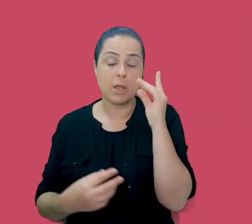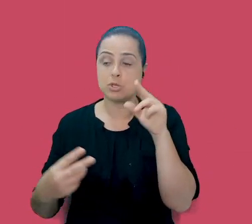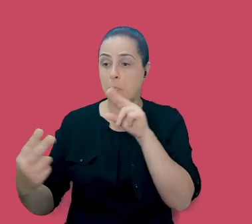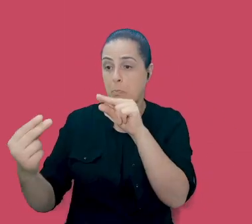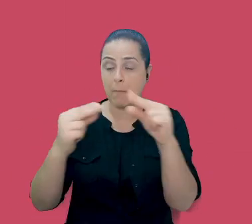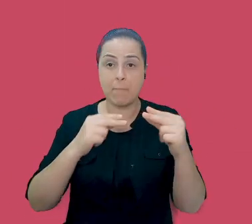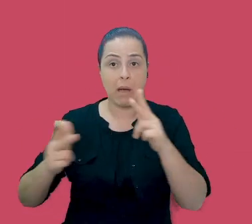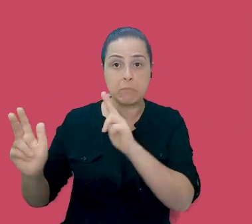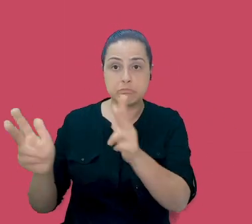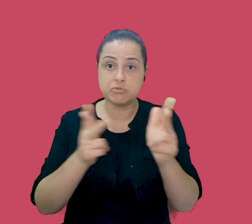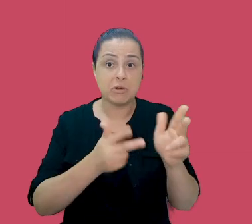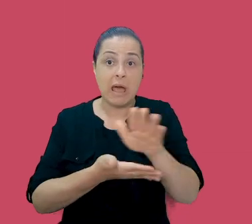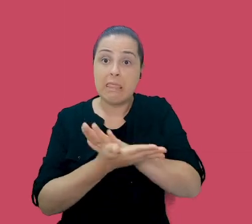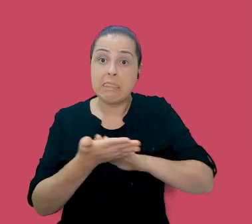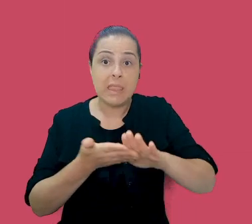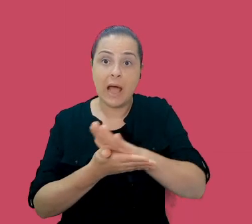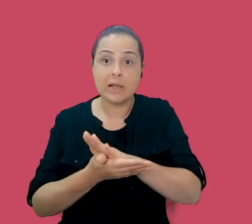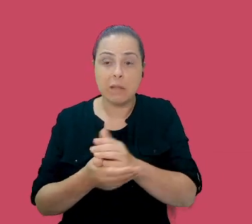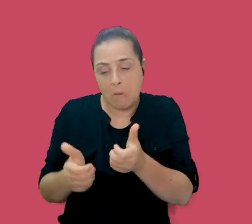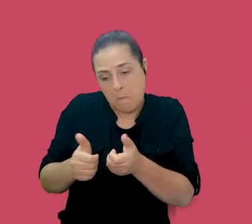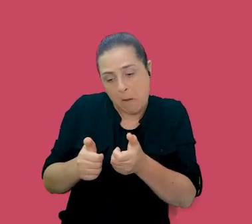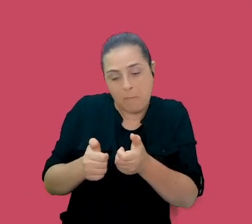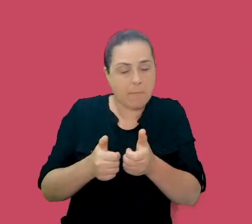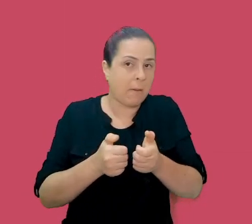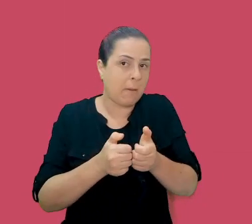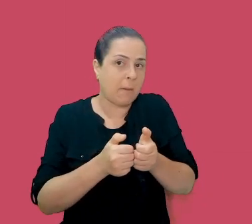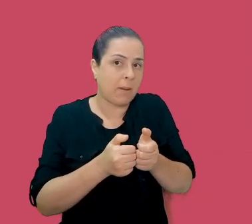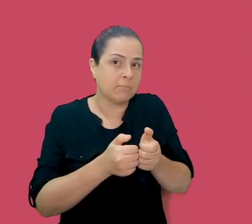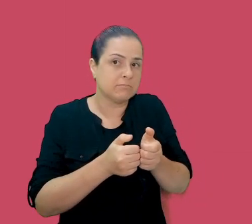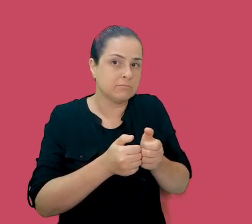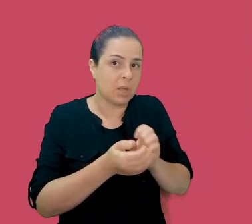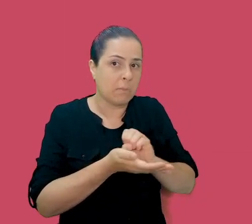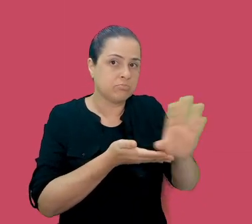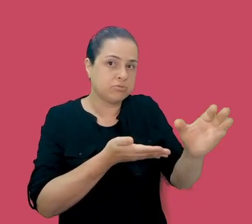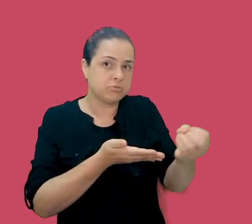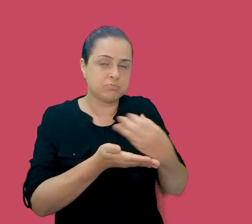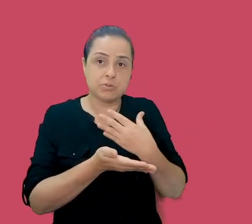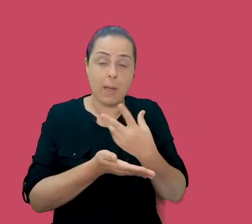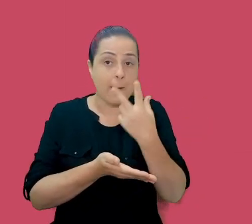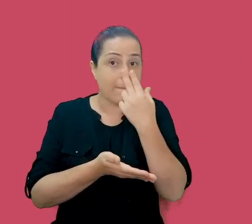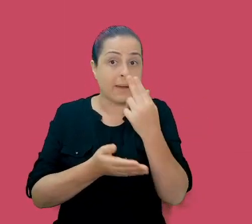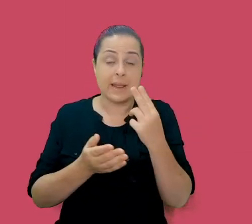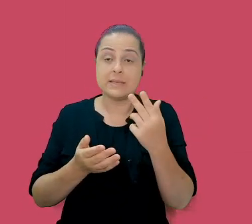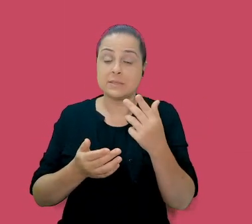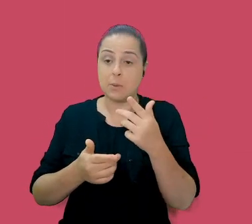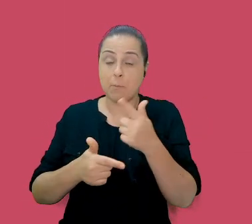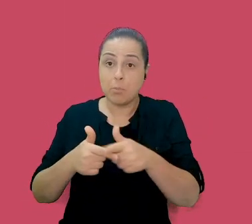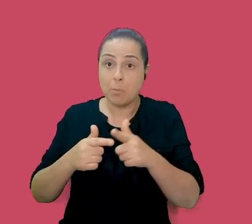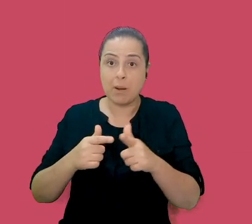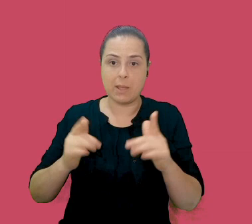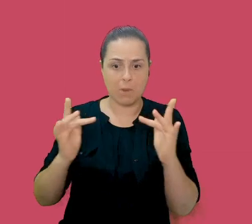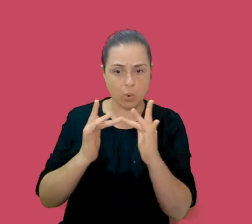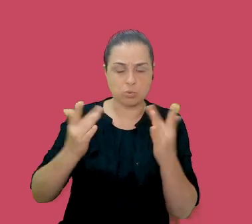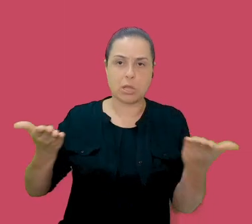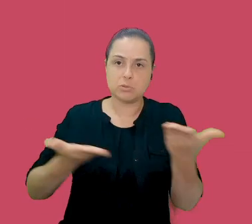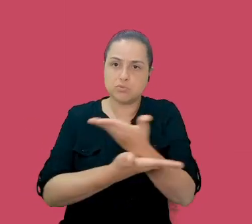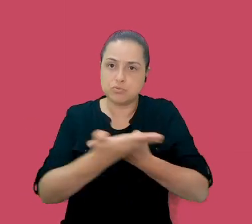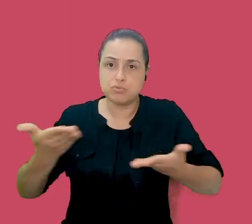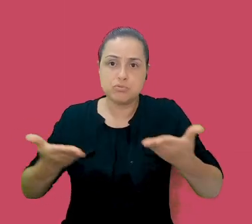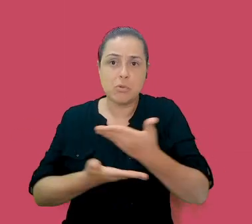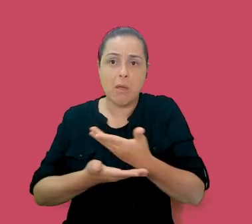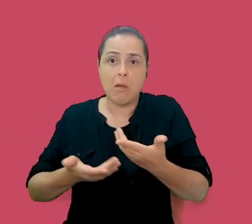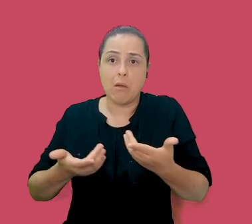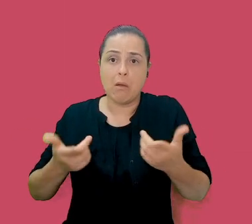mensagem, não conseguem articular uma frase, e aí você só vai potencializando essas questões de relação, né, Fê? Eu acho que,